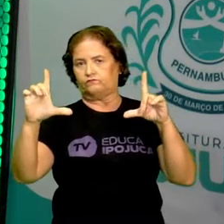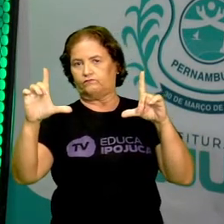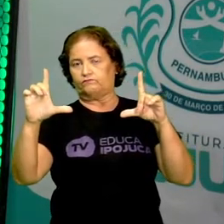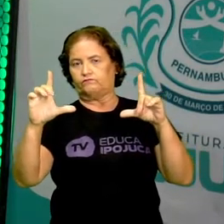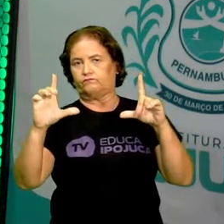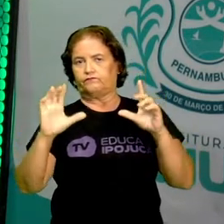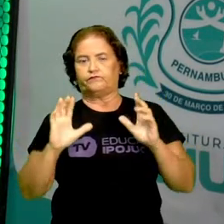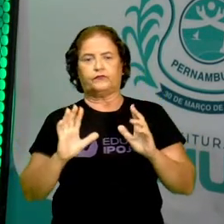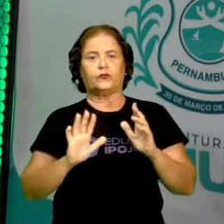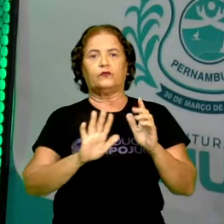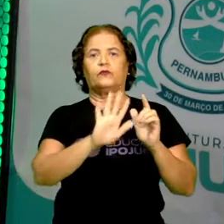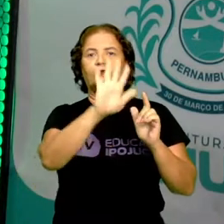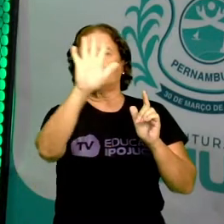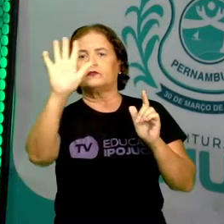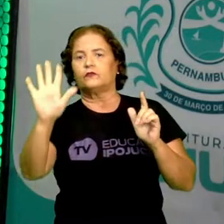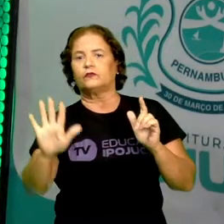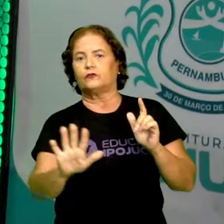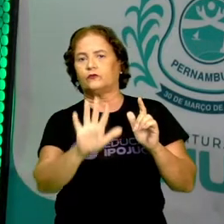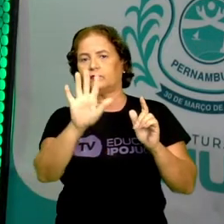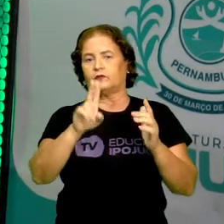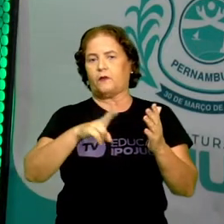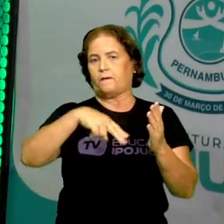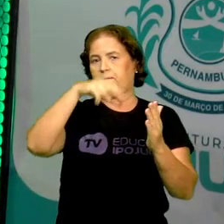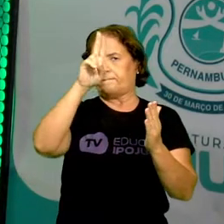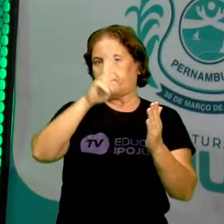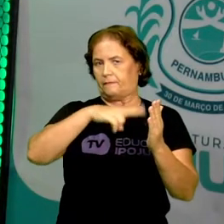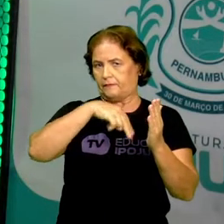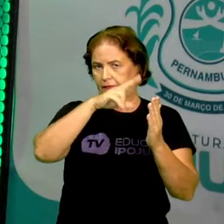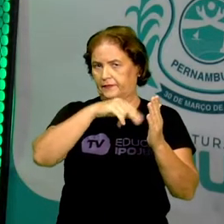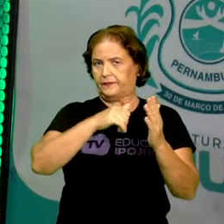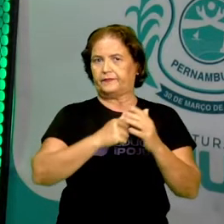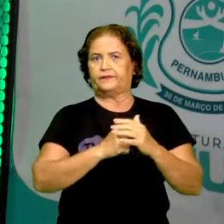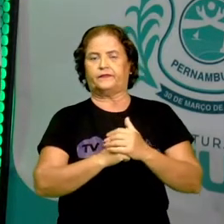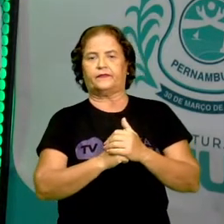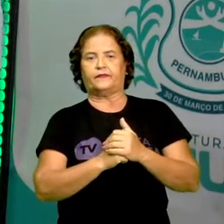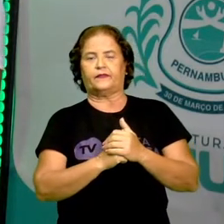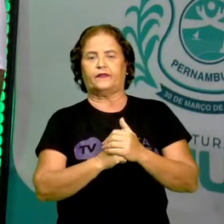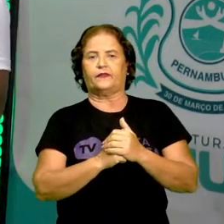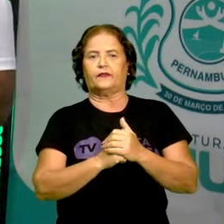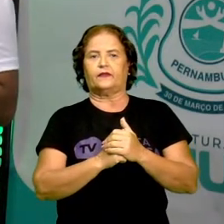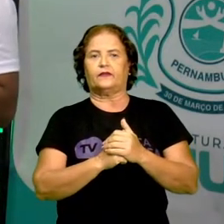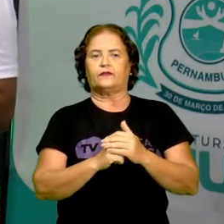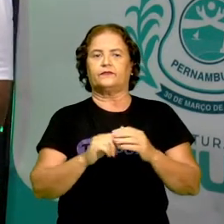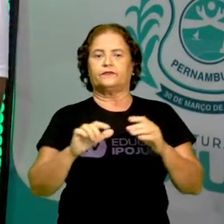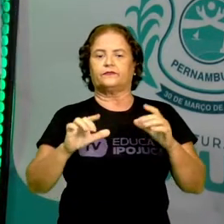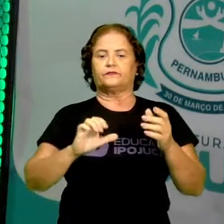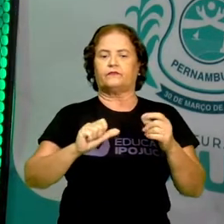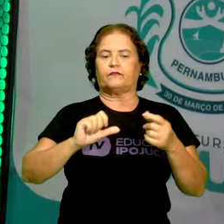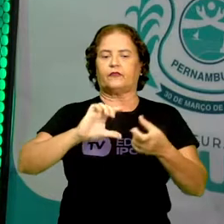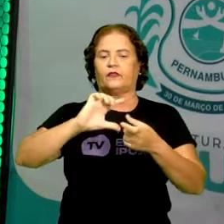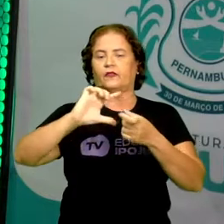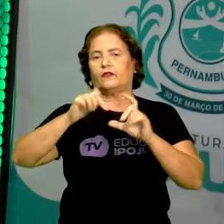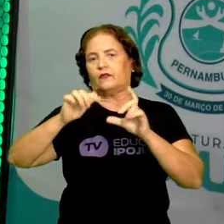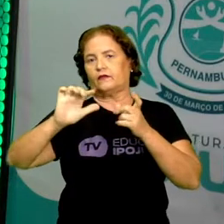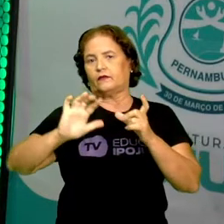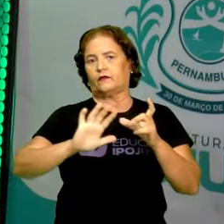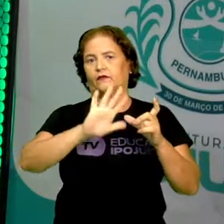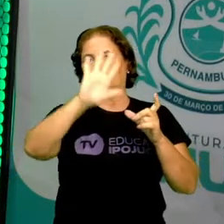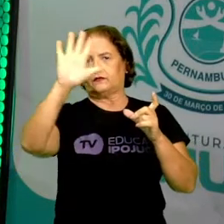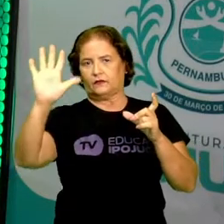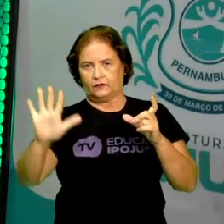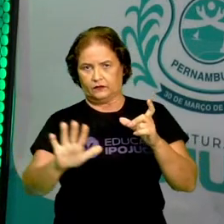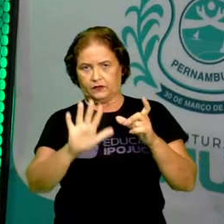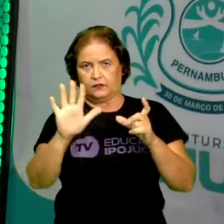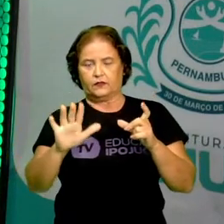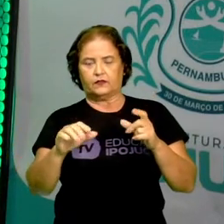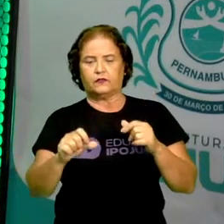essa superfície pintada. Vamos lá. A área da figura plana é a medida da superfície